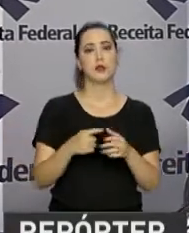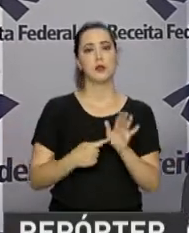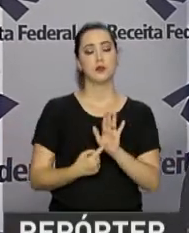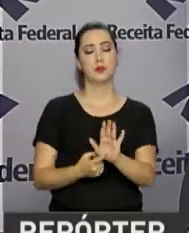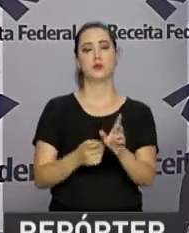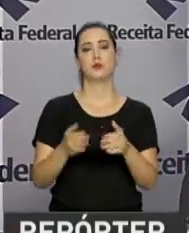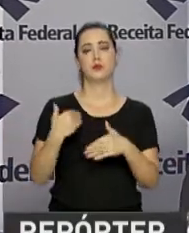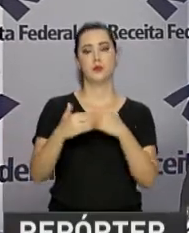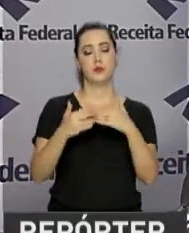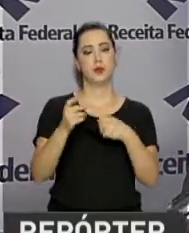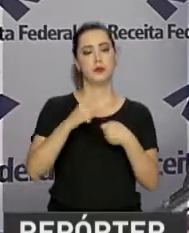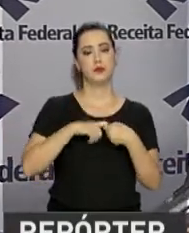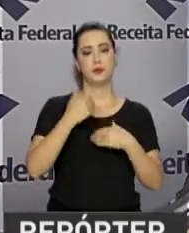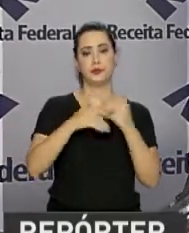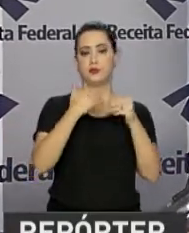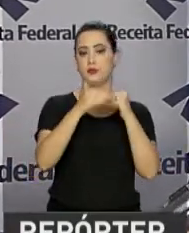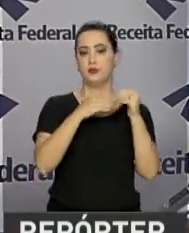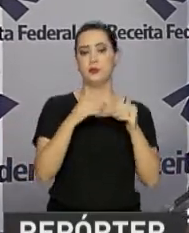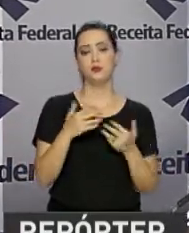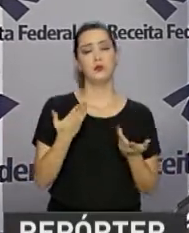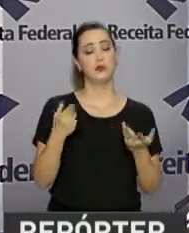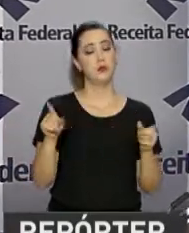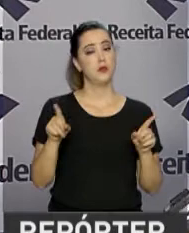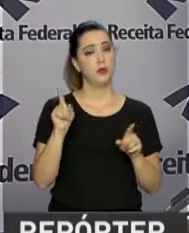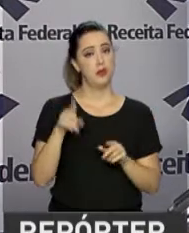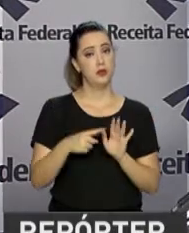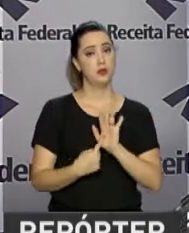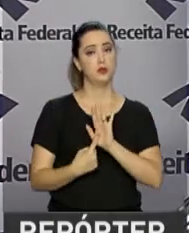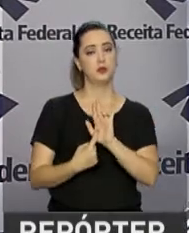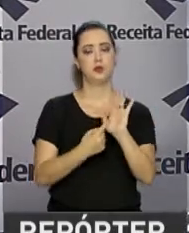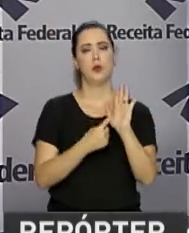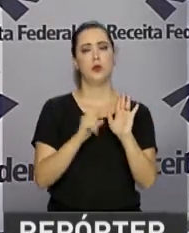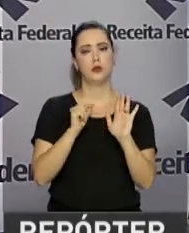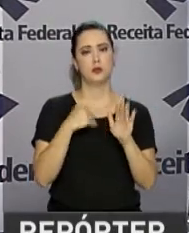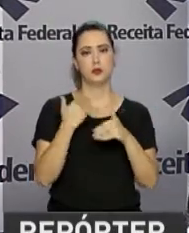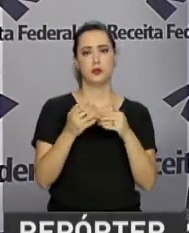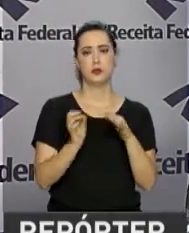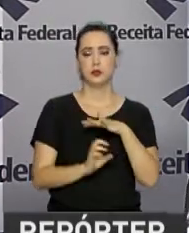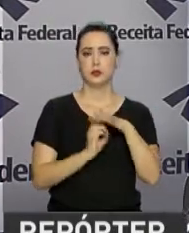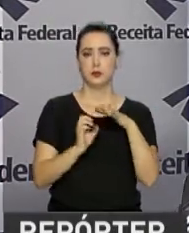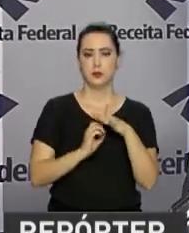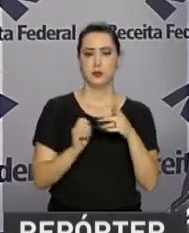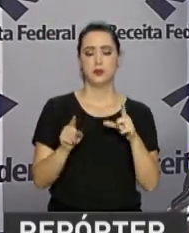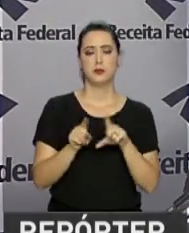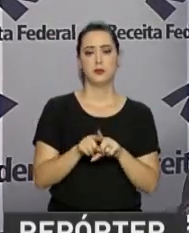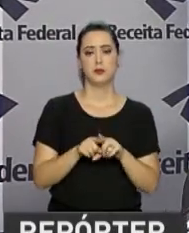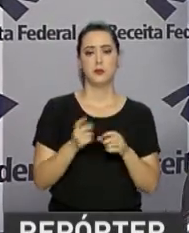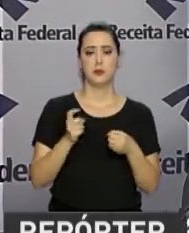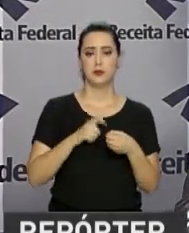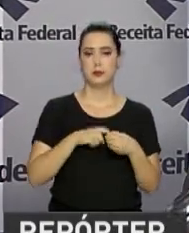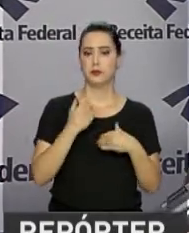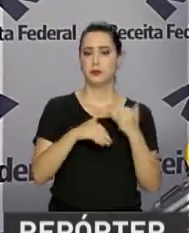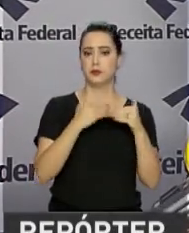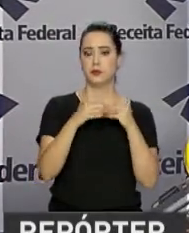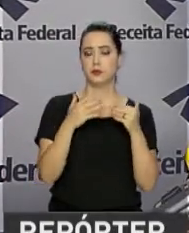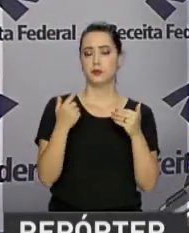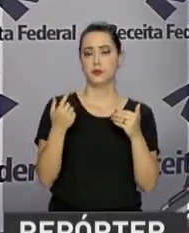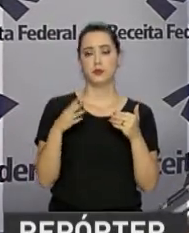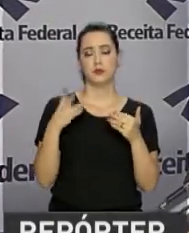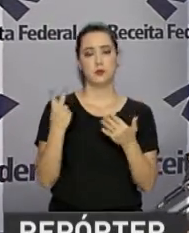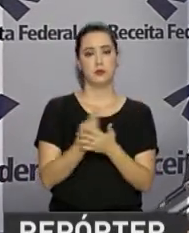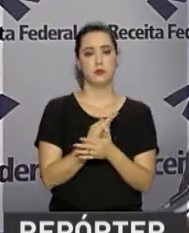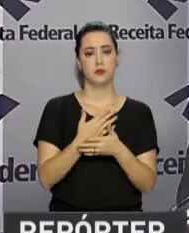inclusive do imposto de renda da contribuição social isso demonstra uma perspectiva das empresas é de retorno de retomada de